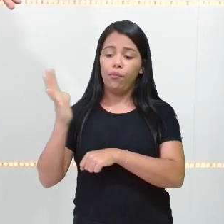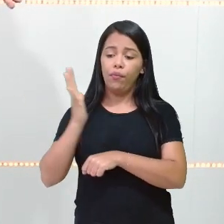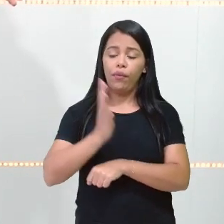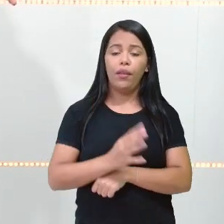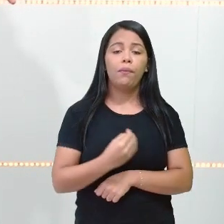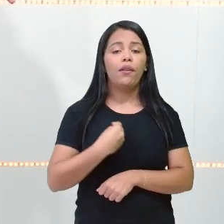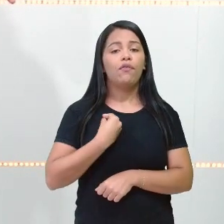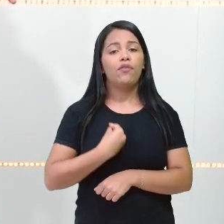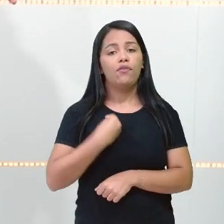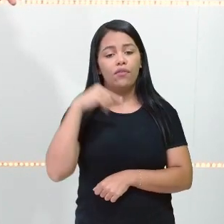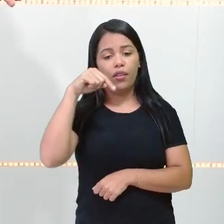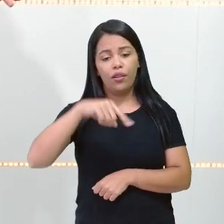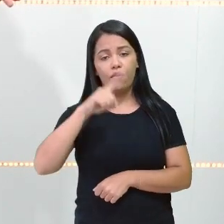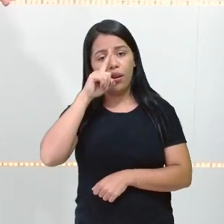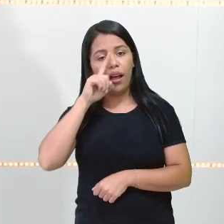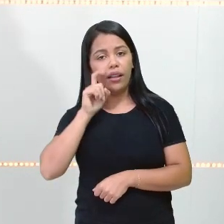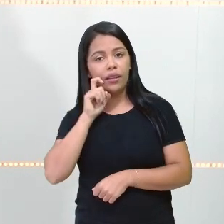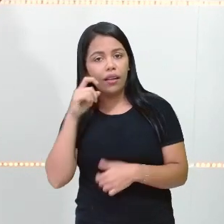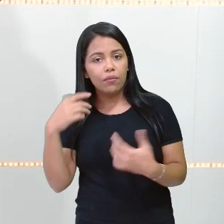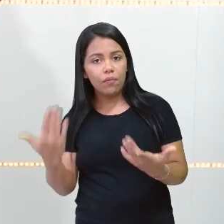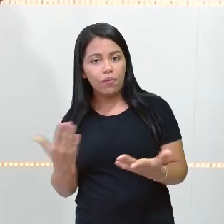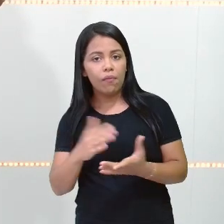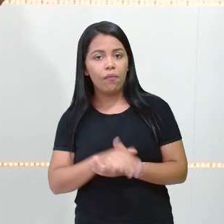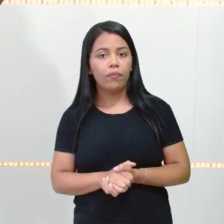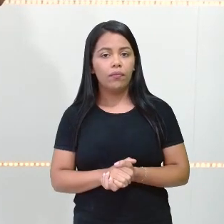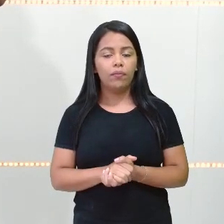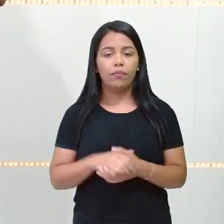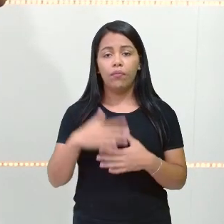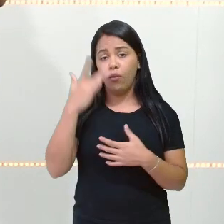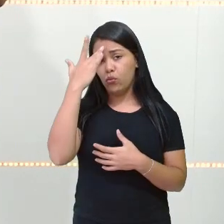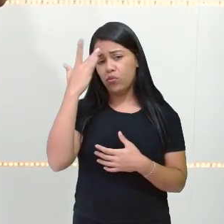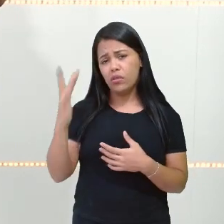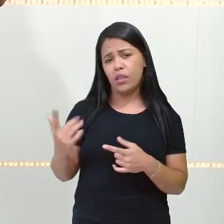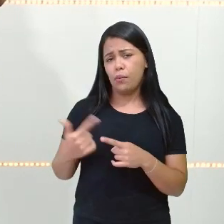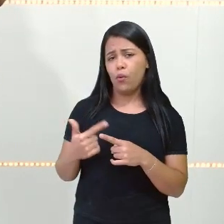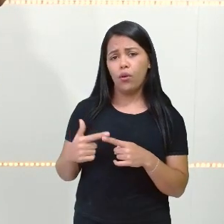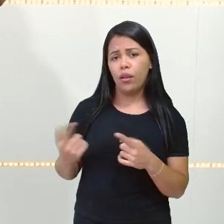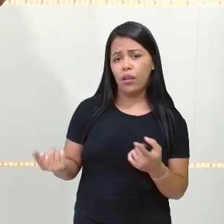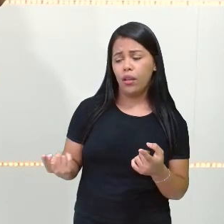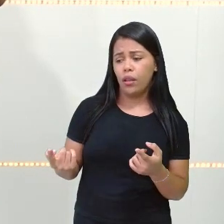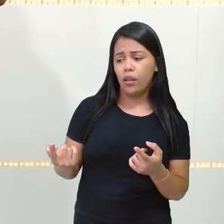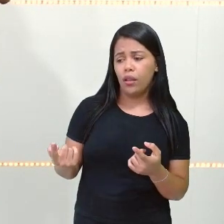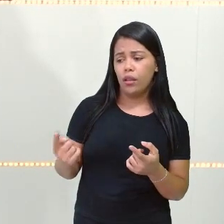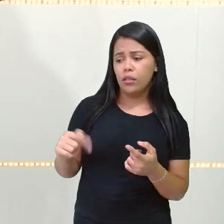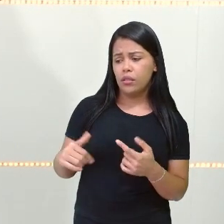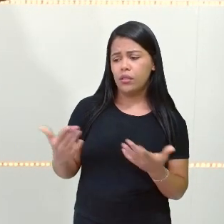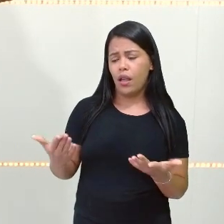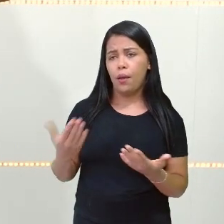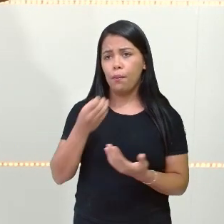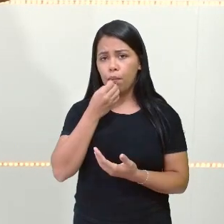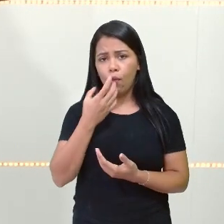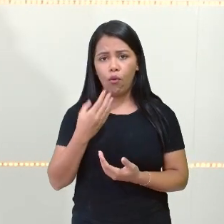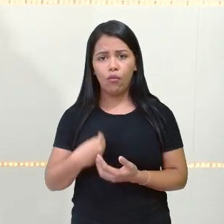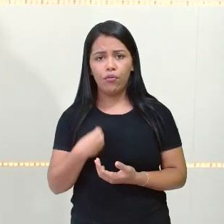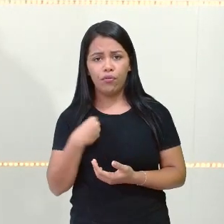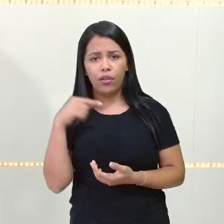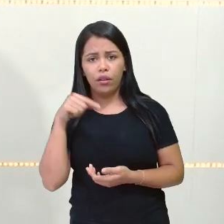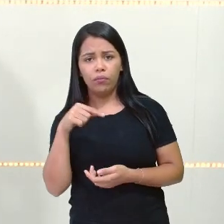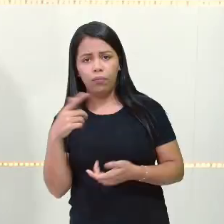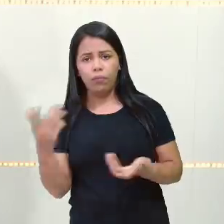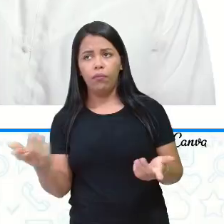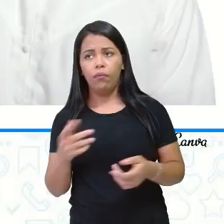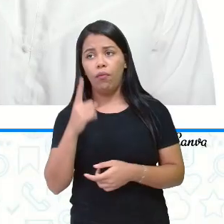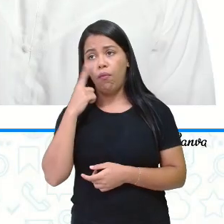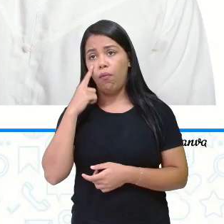será que as pessoas vão morar no Catar? Será que deve ser agradável, apesar de ter muitos desertos? Olha o que o árabe está falando